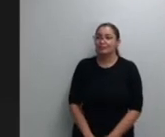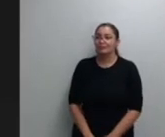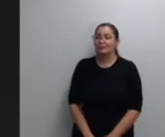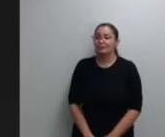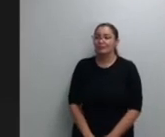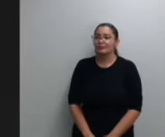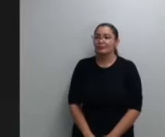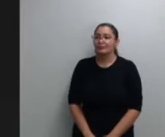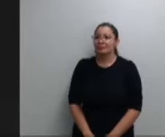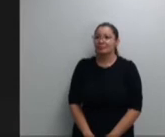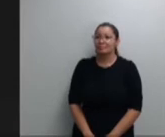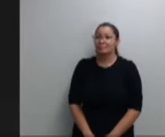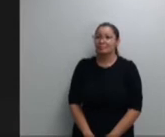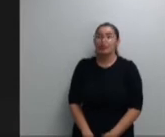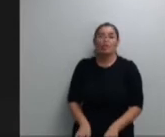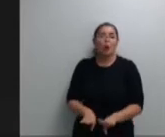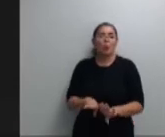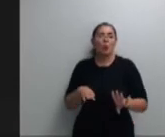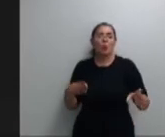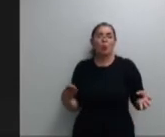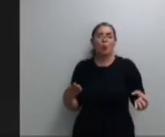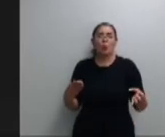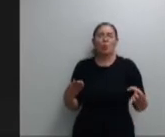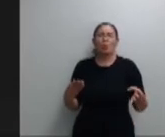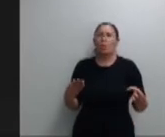Estar-se aí abrindo a porta do inferno.